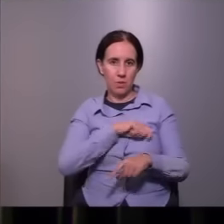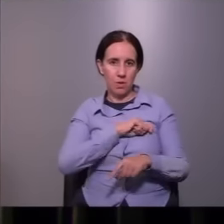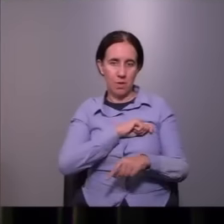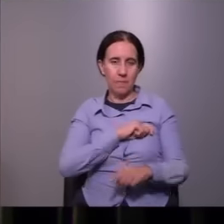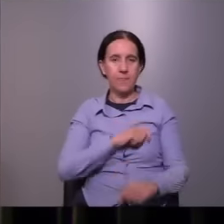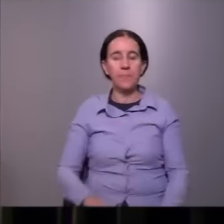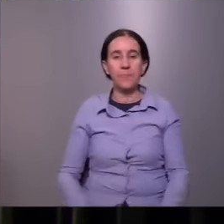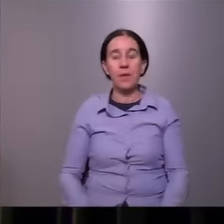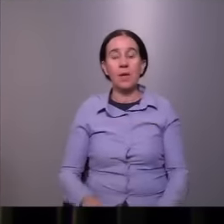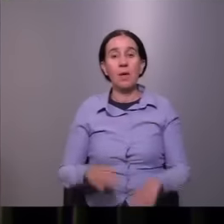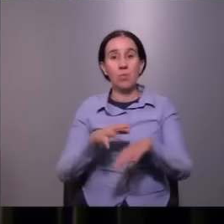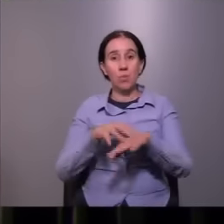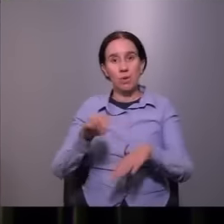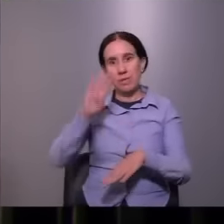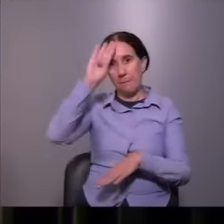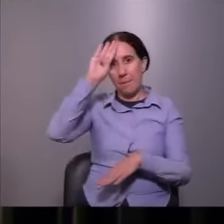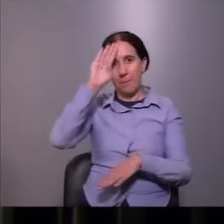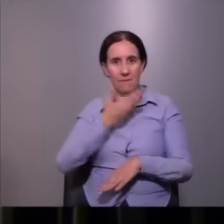nobis.